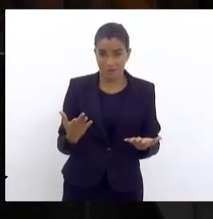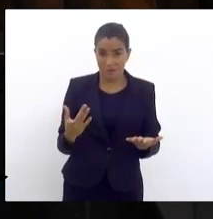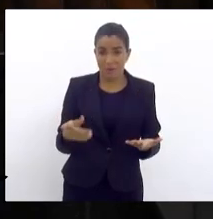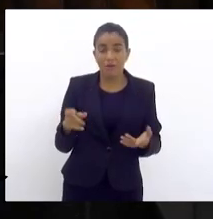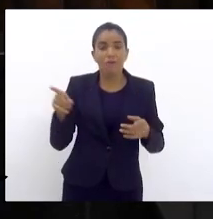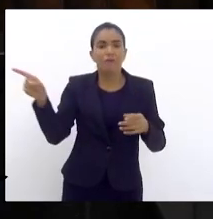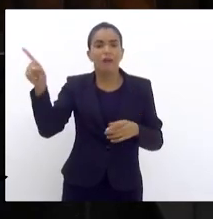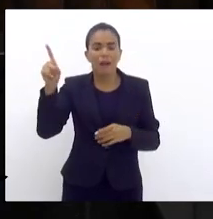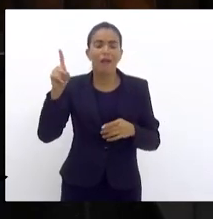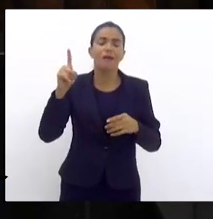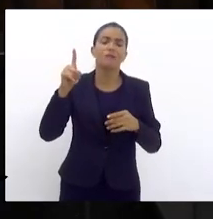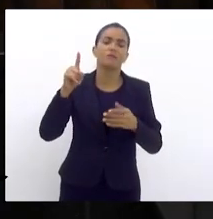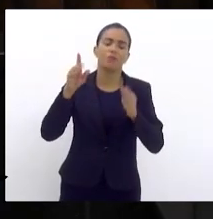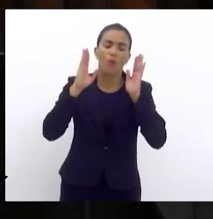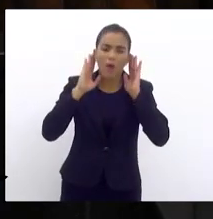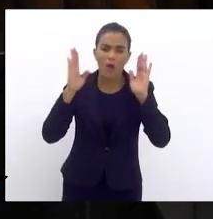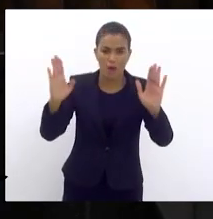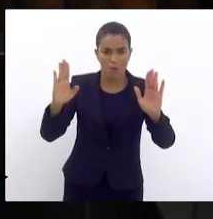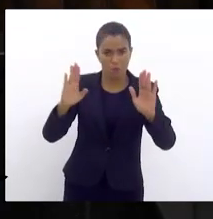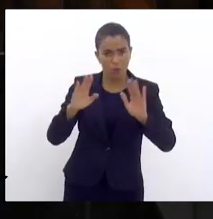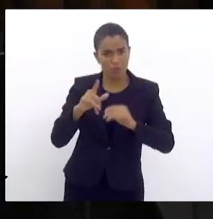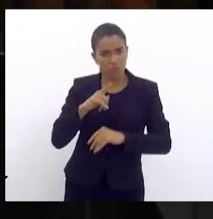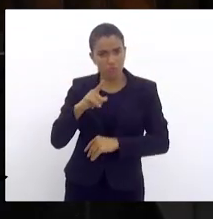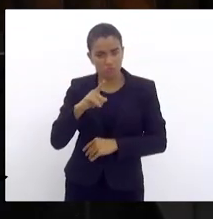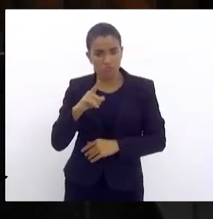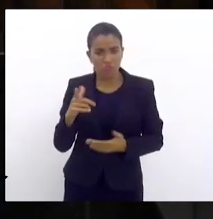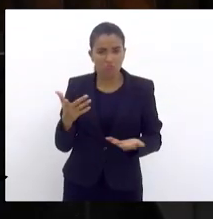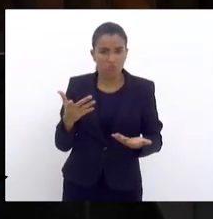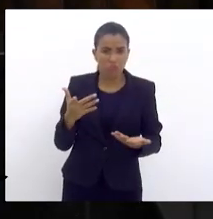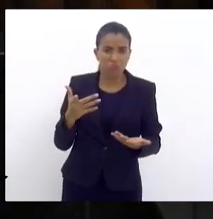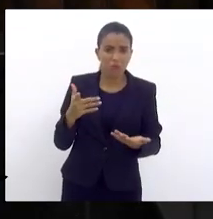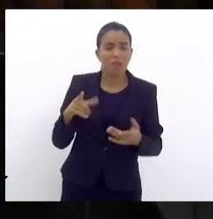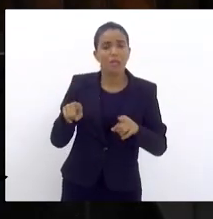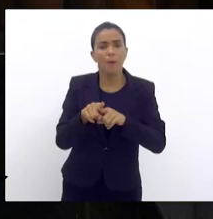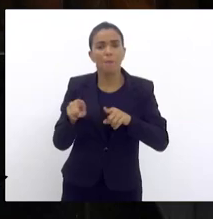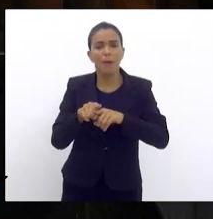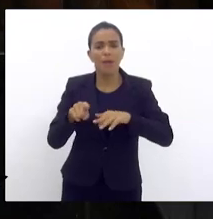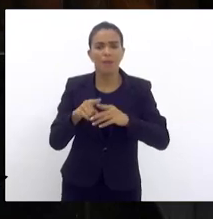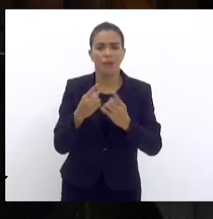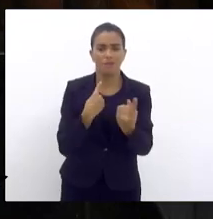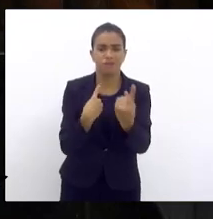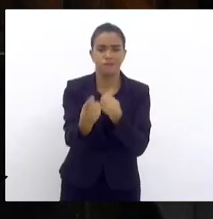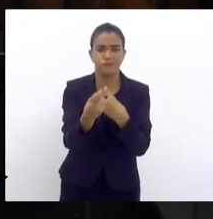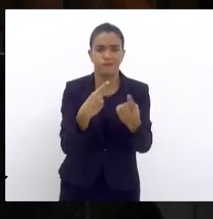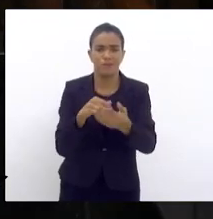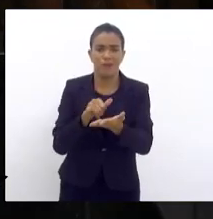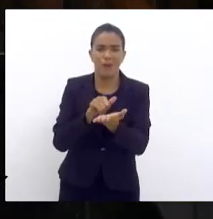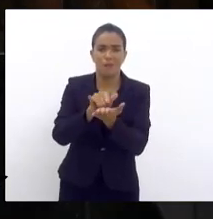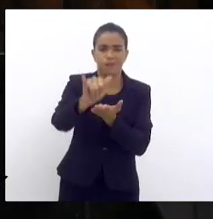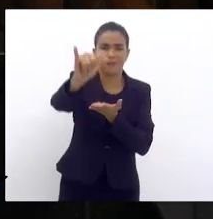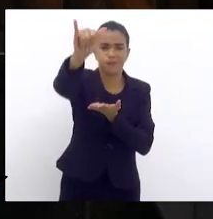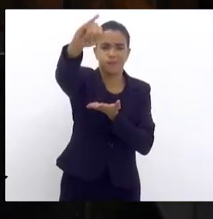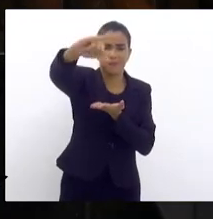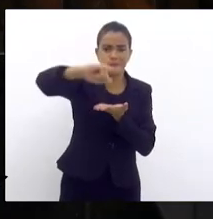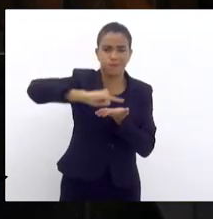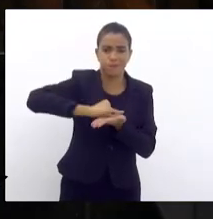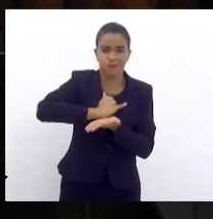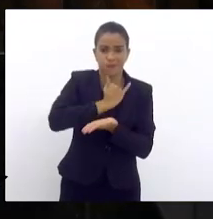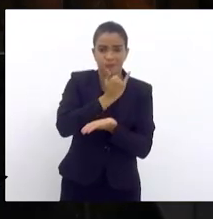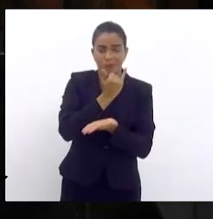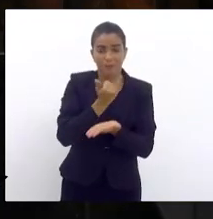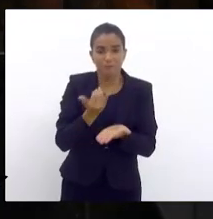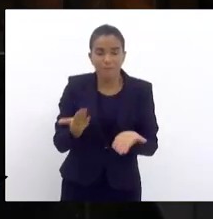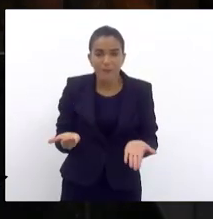do aeroporto em si quanto das Pistas de pouso e decolagem